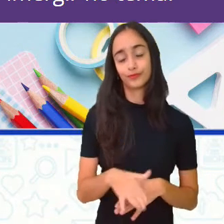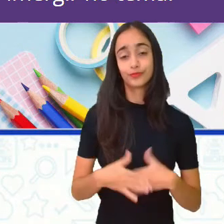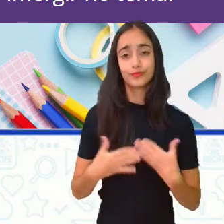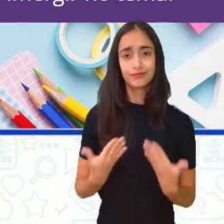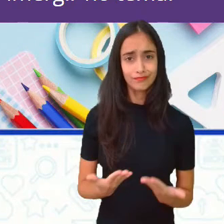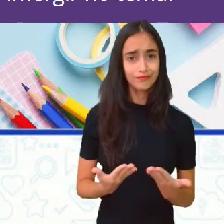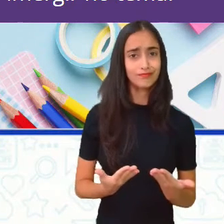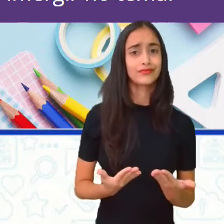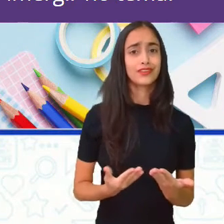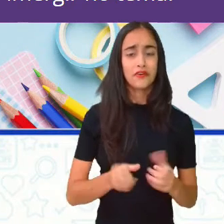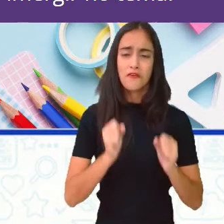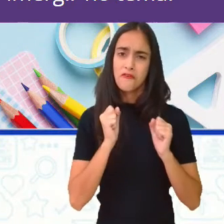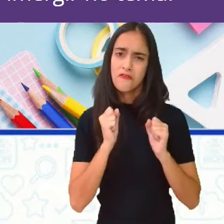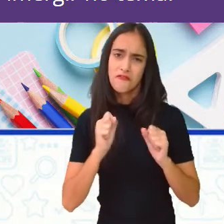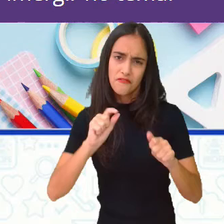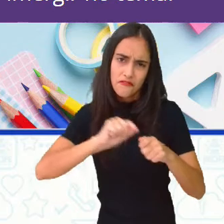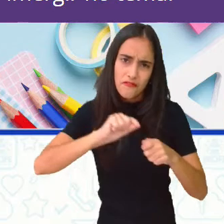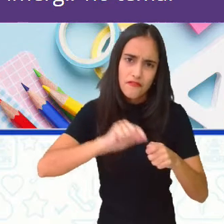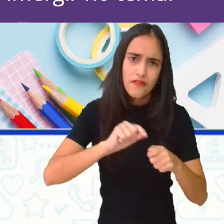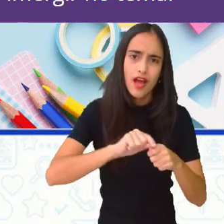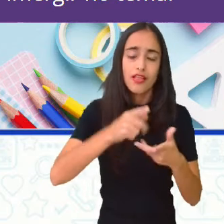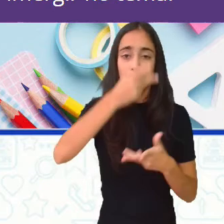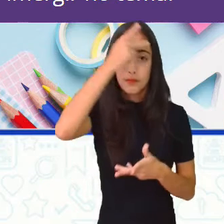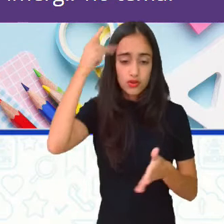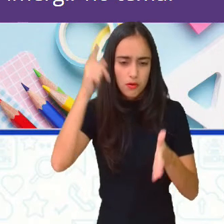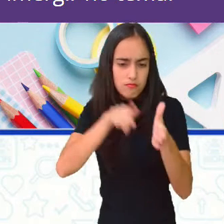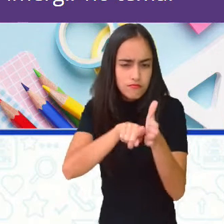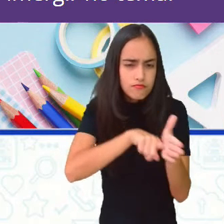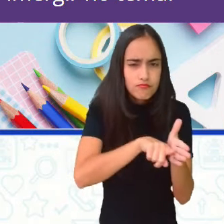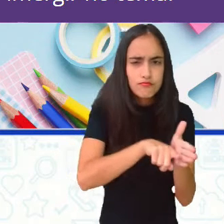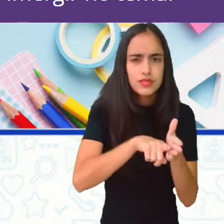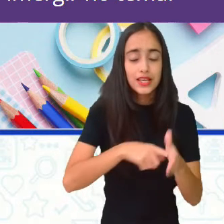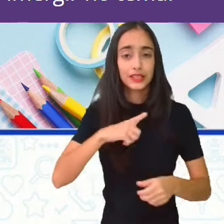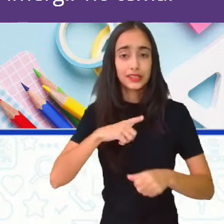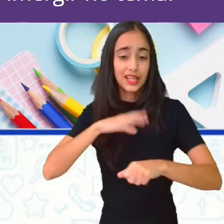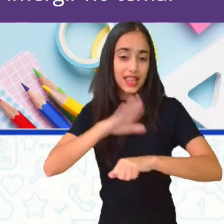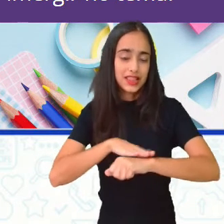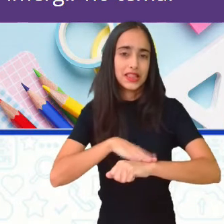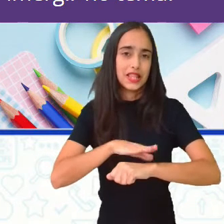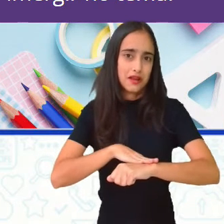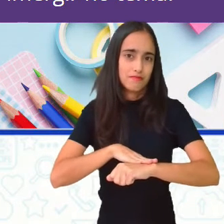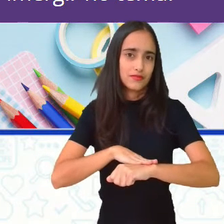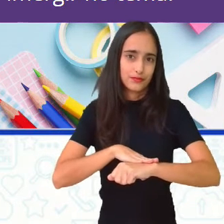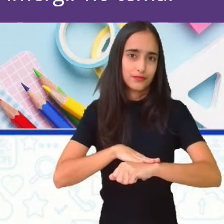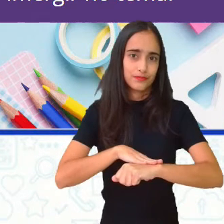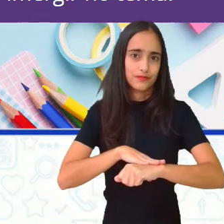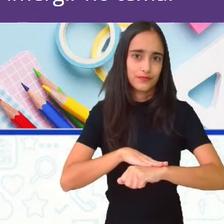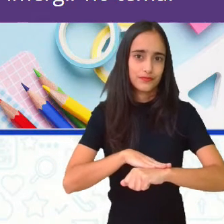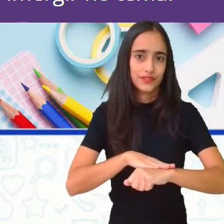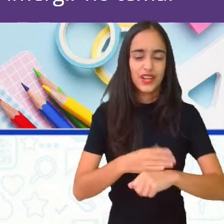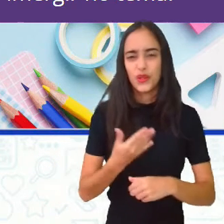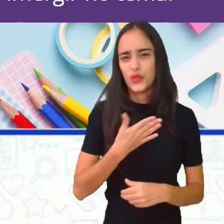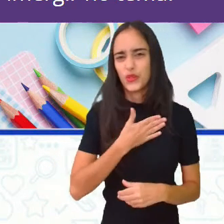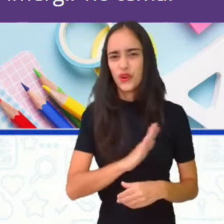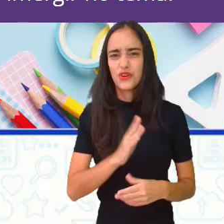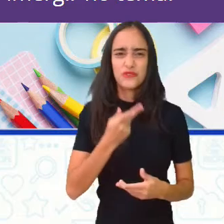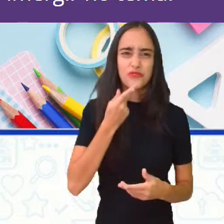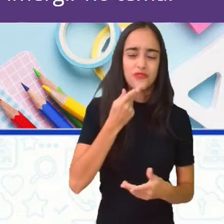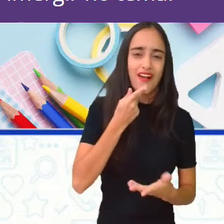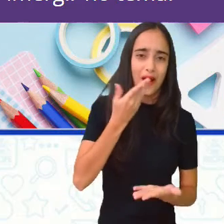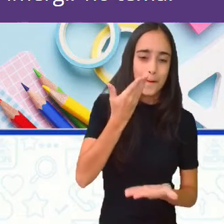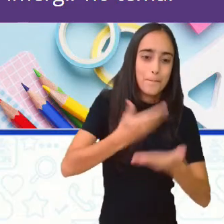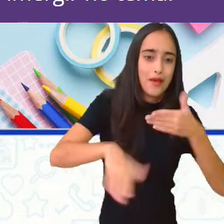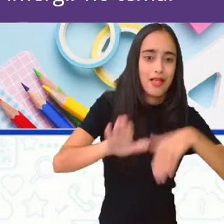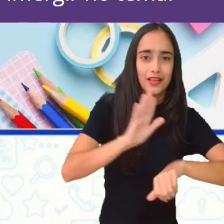com que o pesquisador ganhe tempo. Eu não gosto de dizer não perca tempo, né? Mas então ele vai ganhar